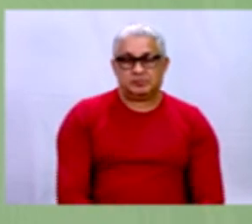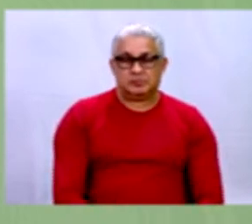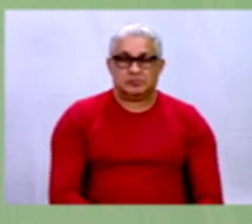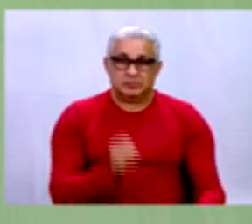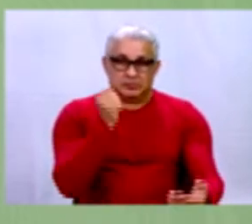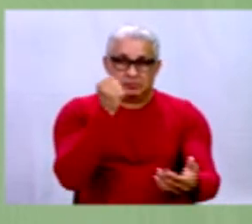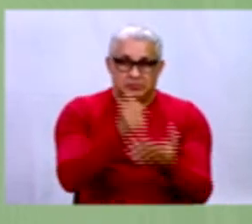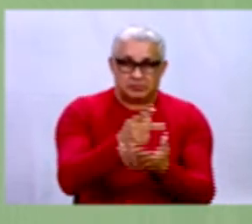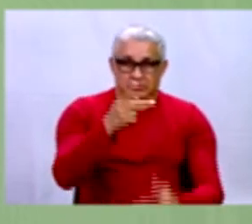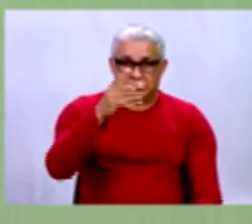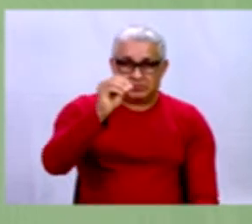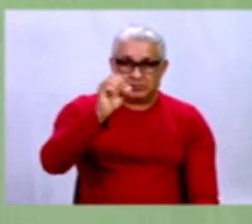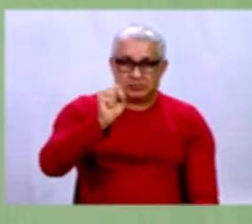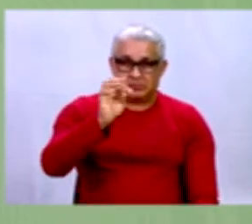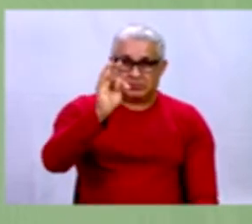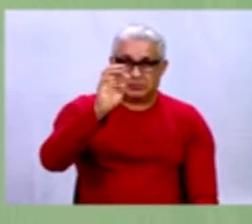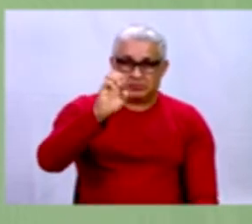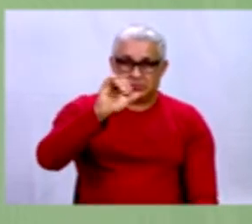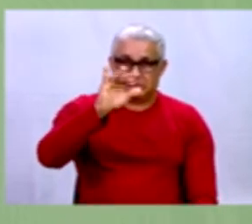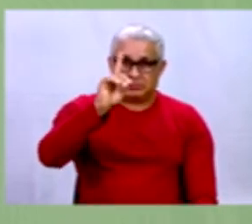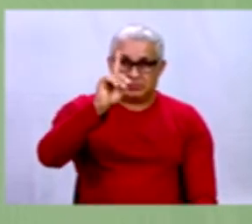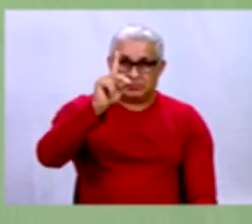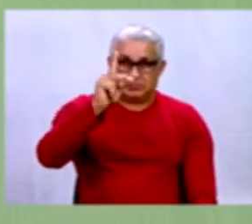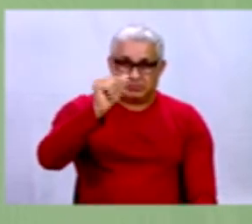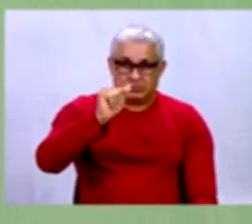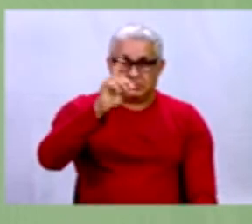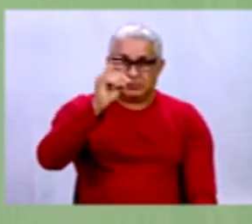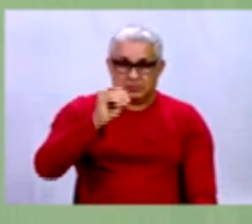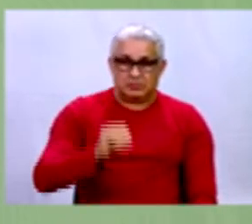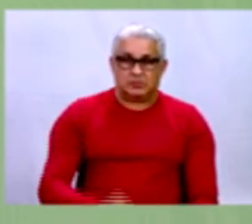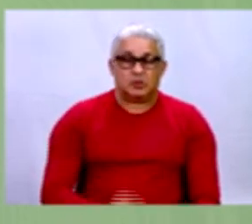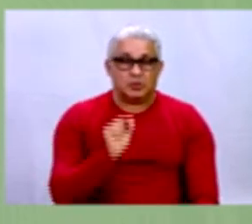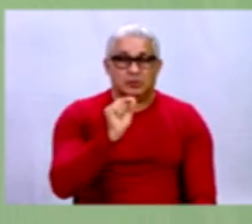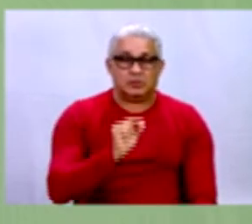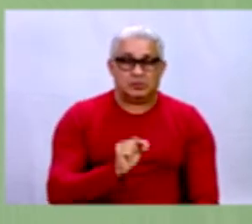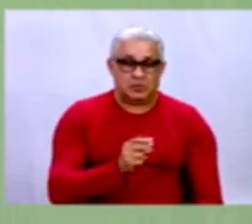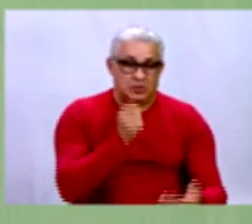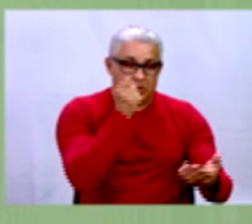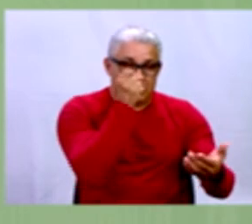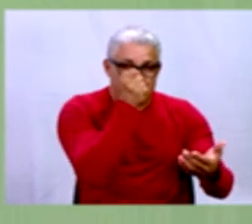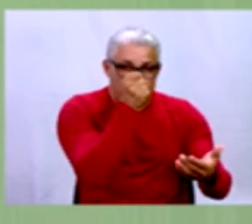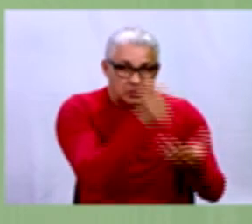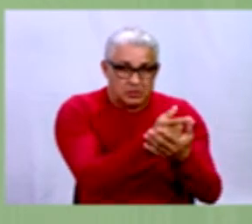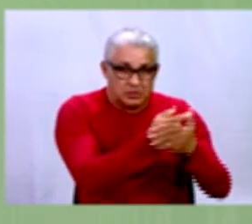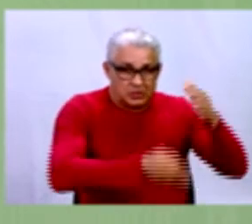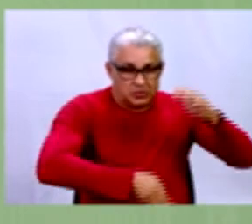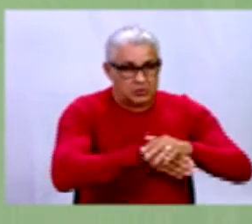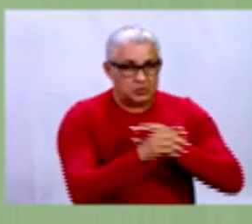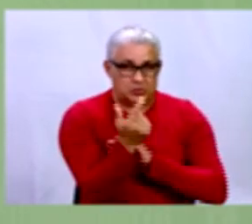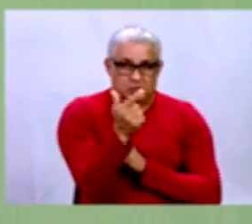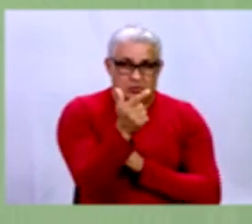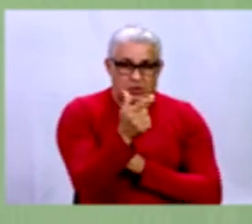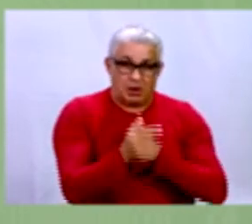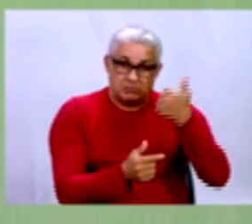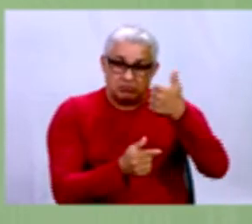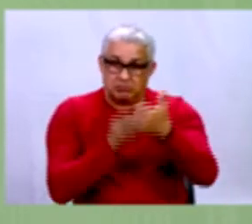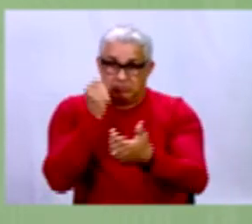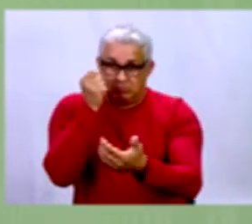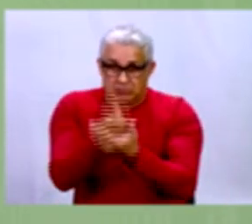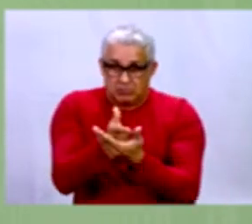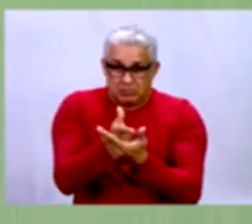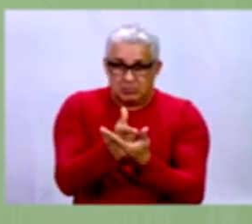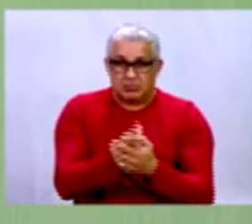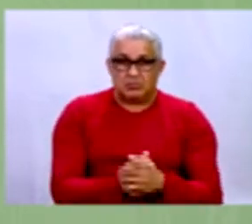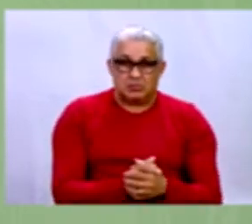Pagamento postecipado são aqueles em que realizamos a compra sem entrada e o primeiro pagamento